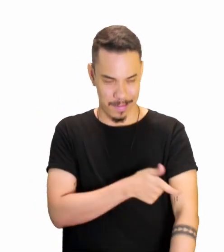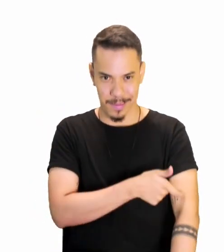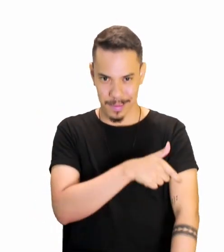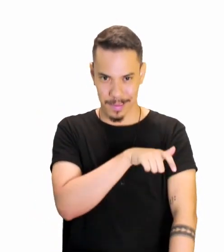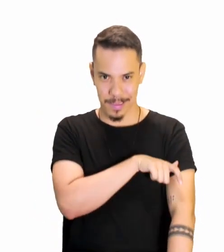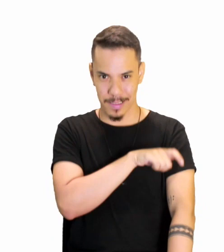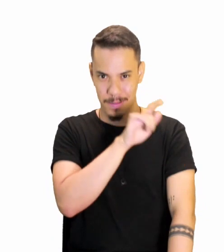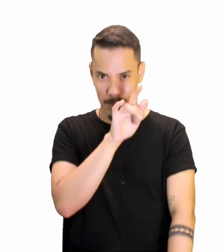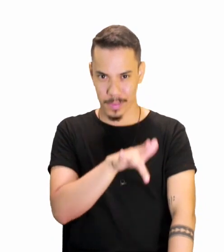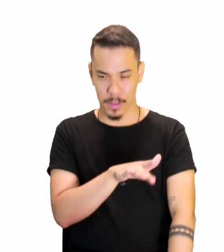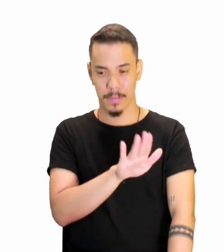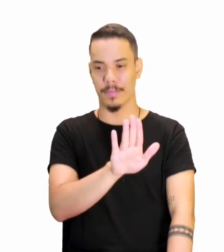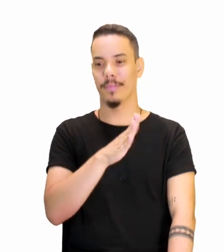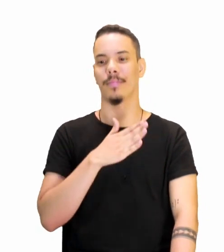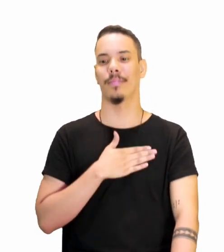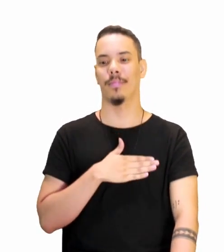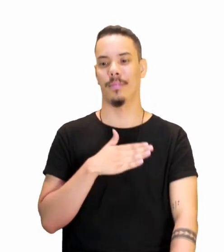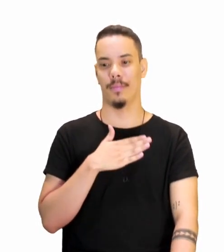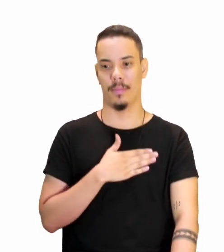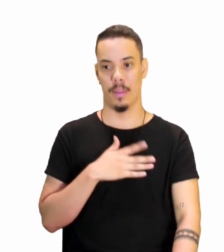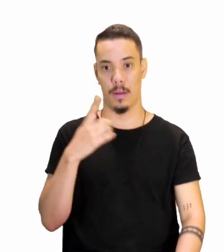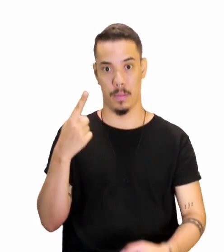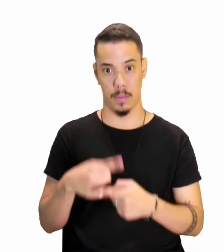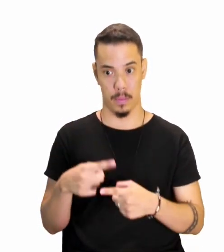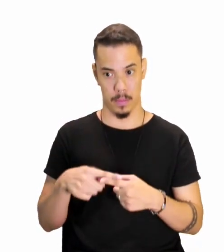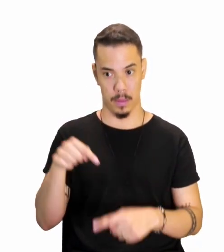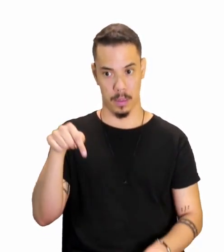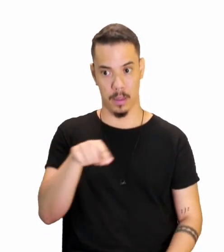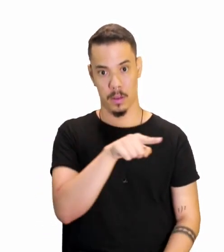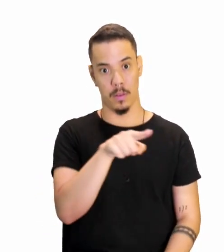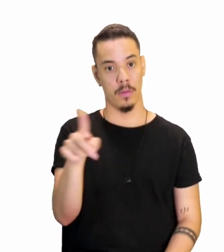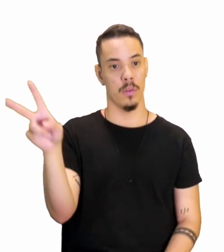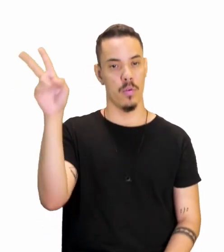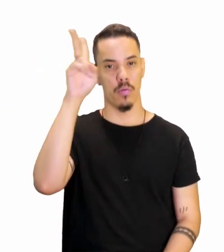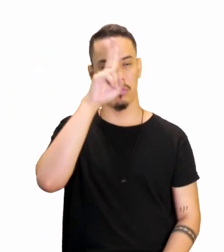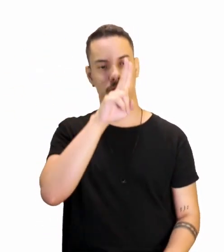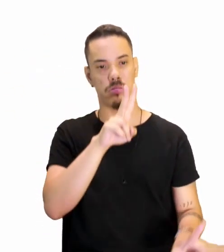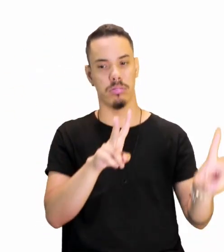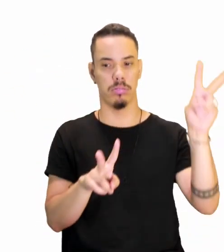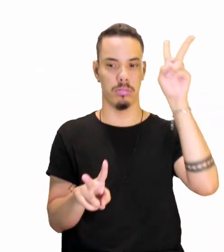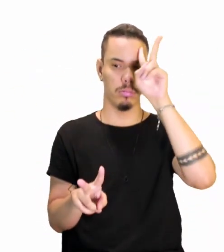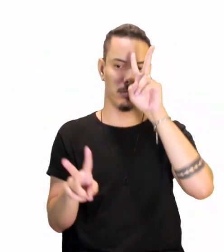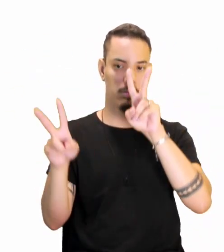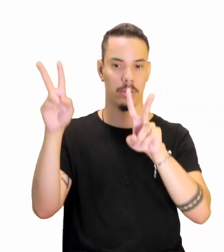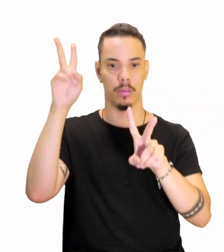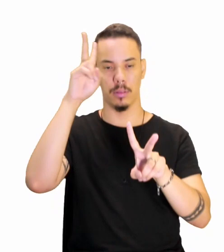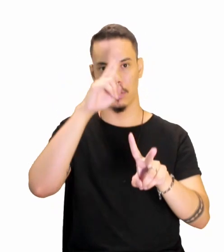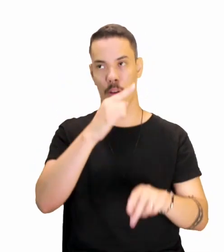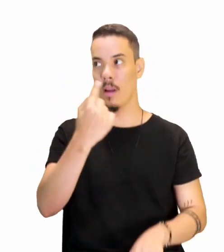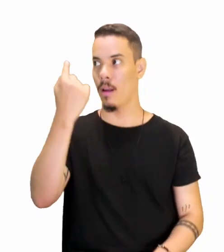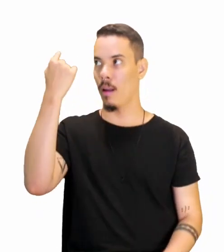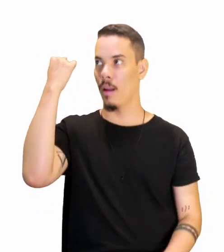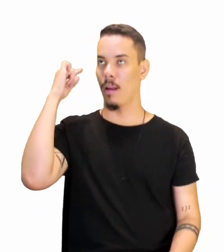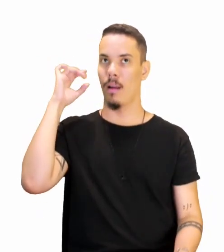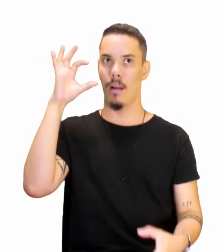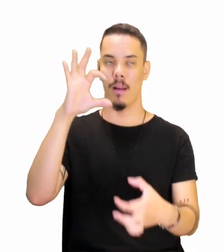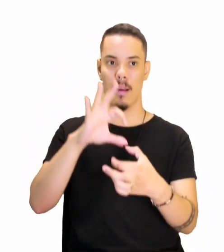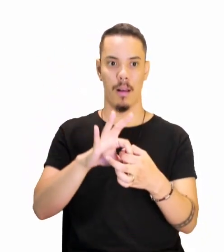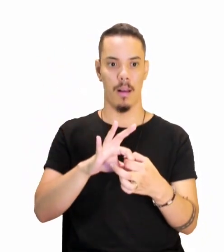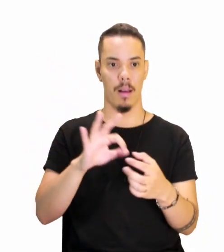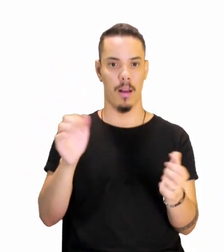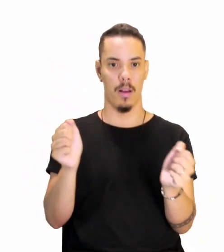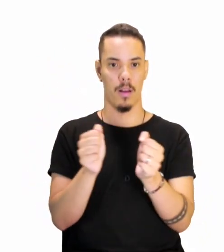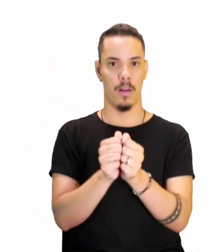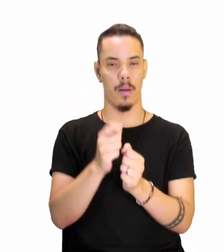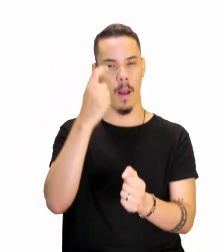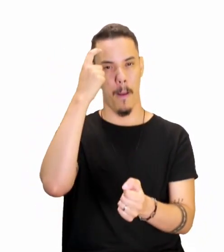Calma, calma, é assim mesmo. É aqui para você vai relembrando, tá bom? E vai acionando aí o